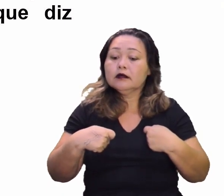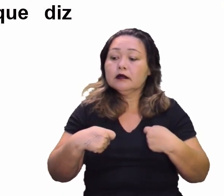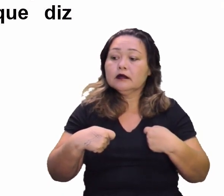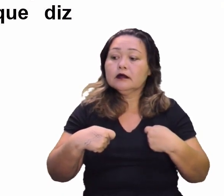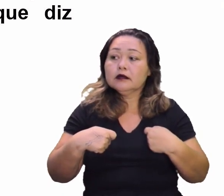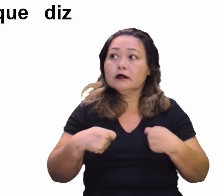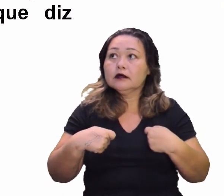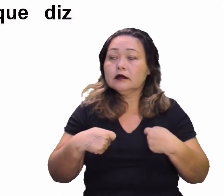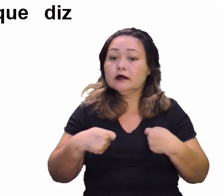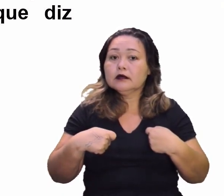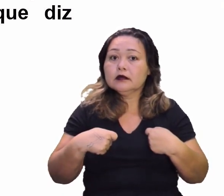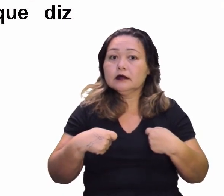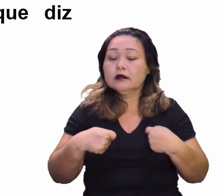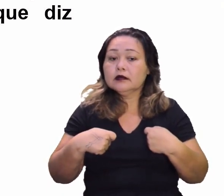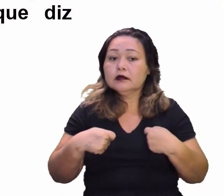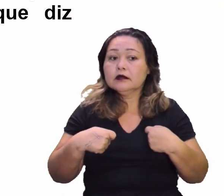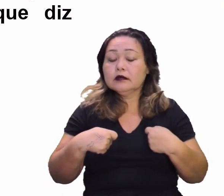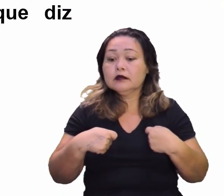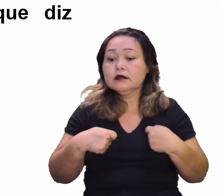precisarem